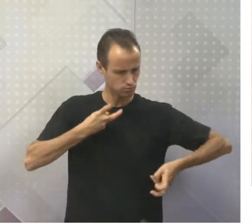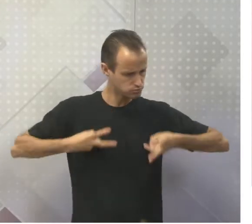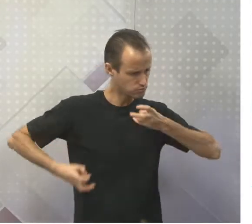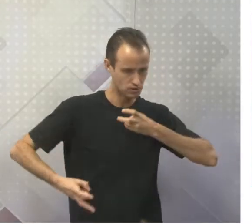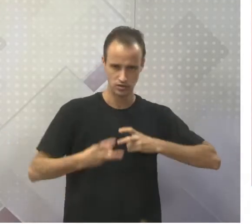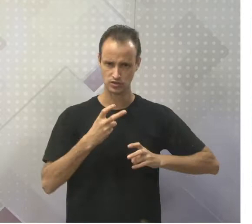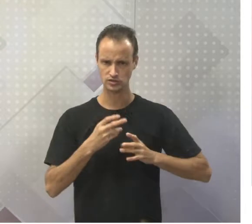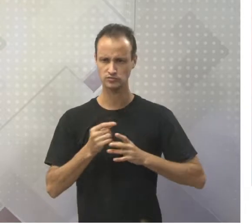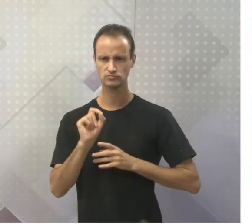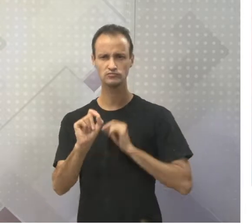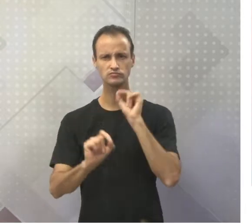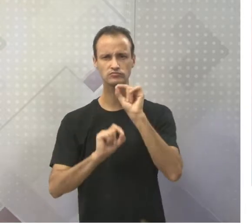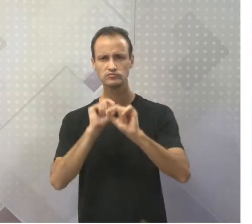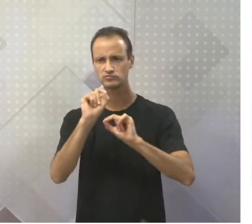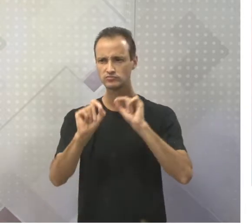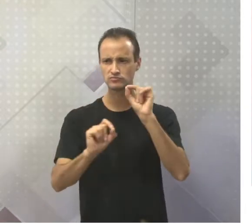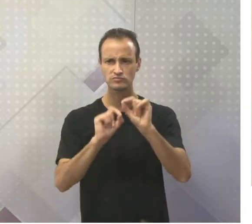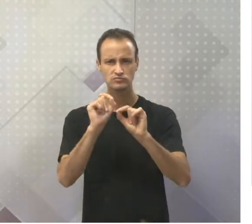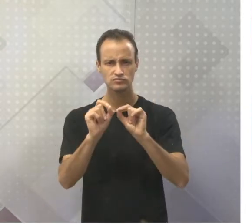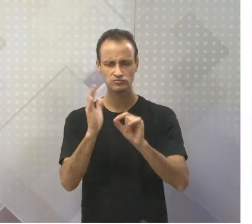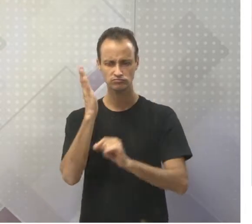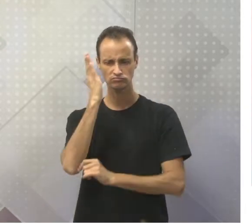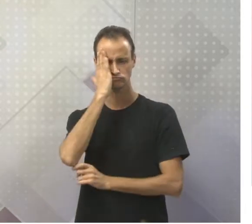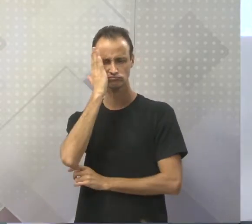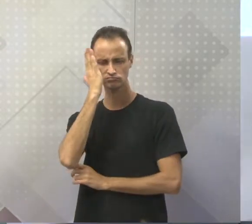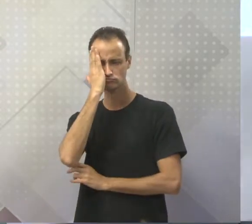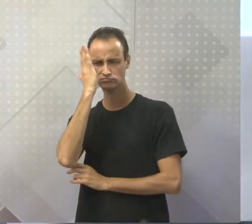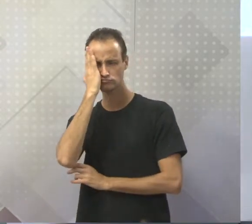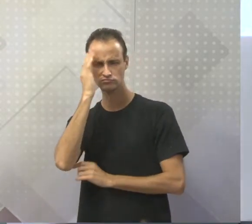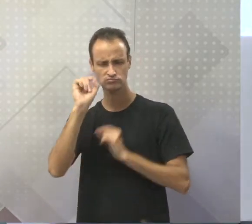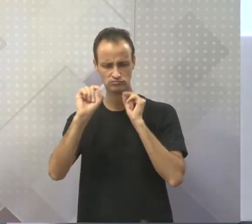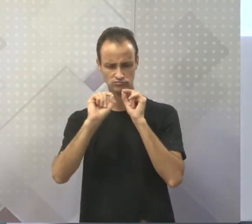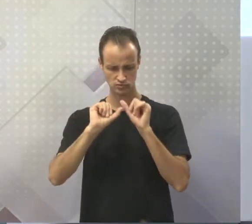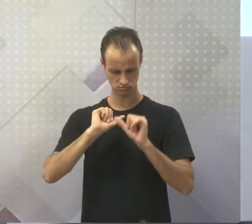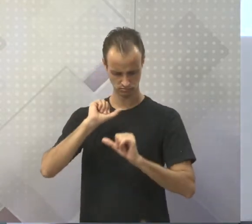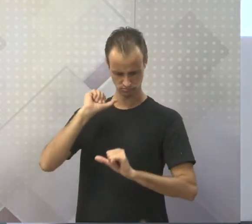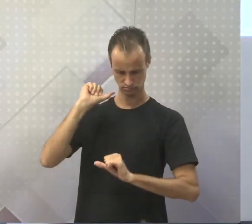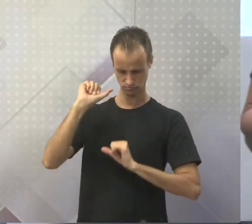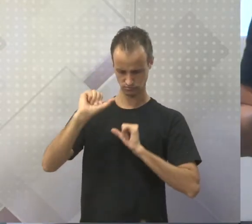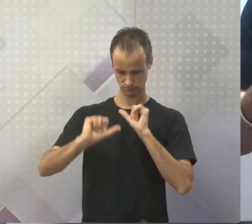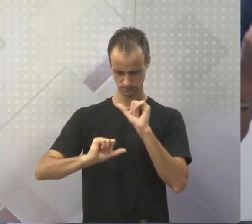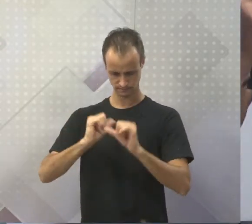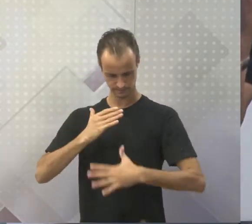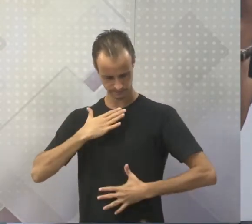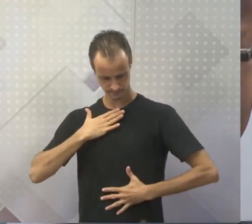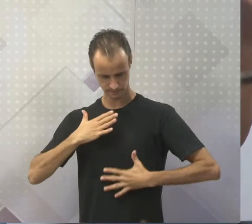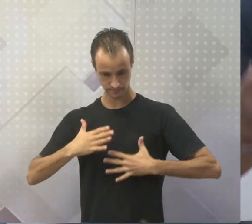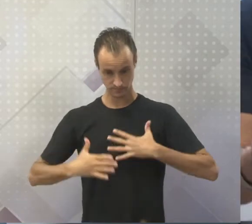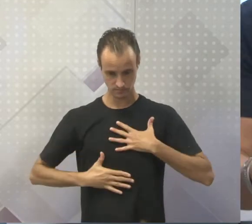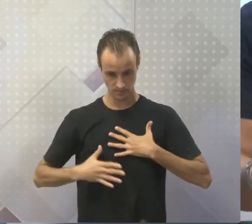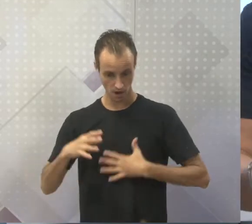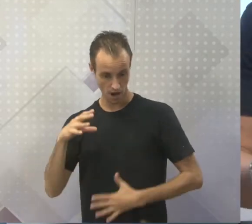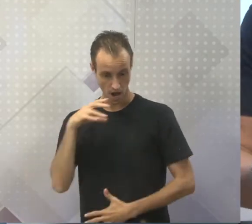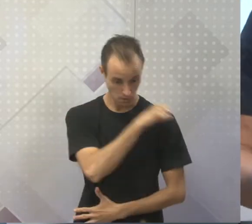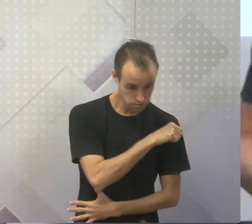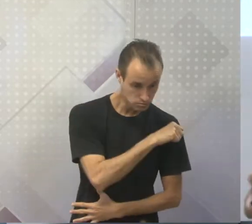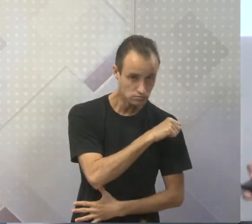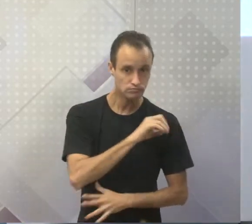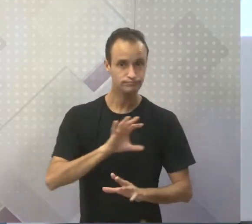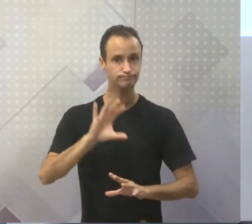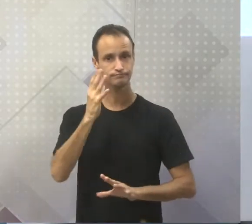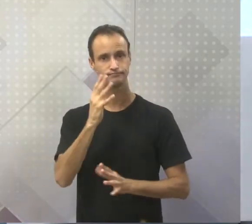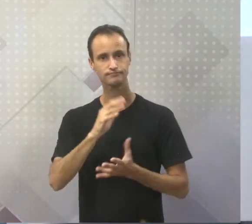começa a introjetar, ou seja, começa a entender que ele está passando por uma mudança e essa mudança é muito rápida, não